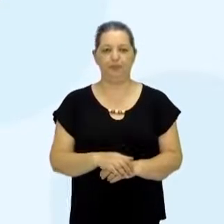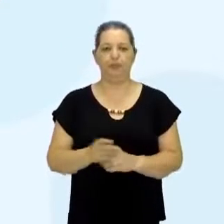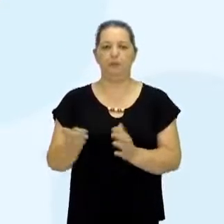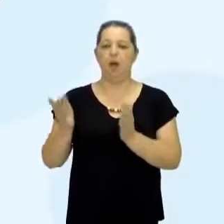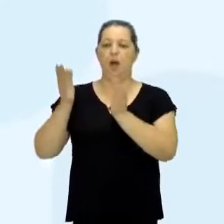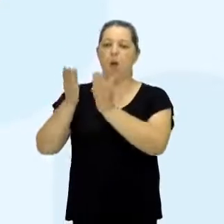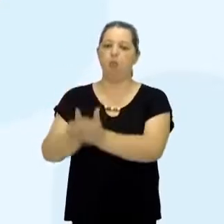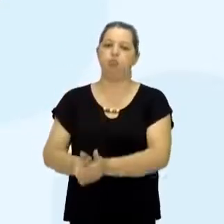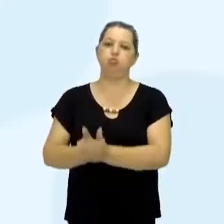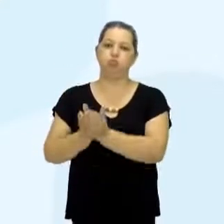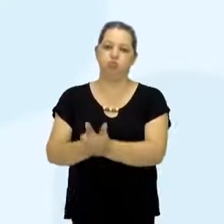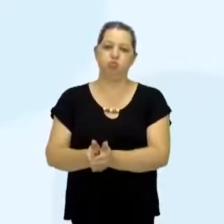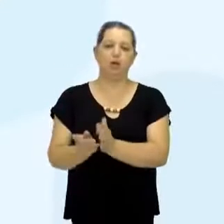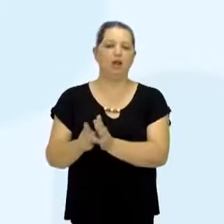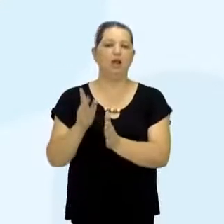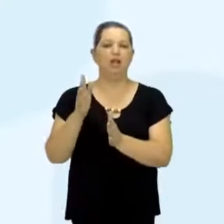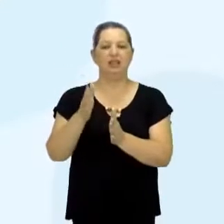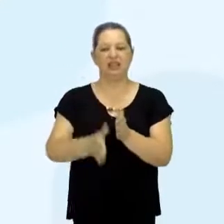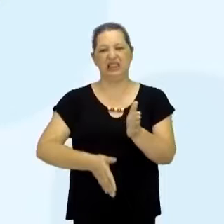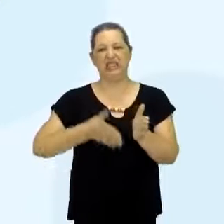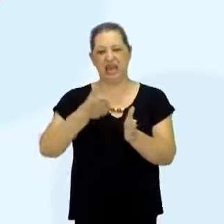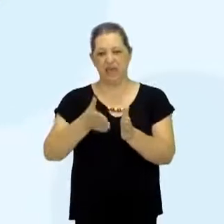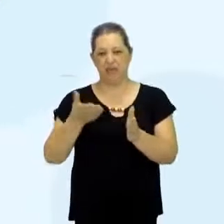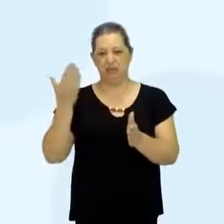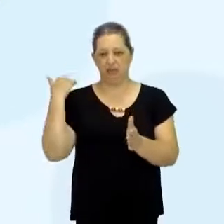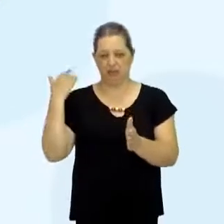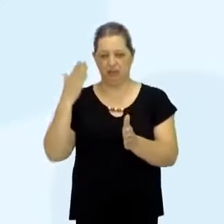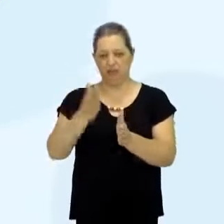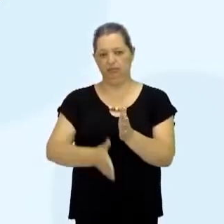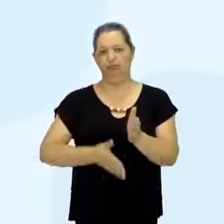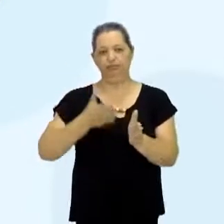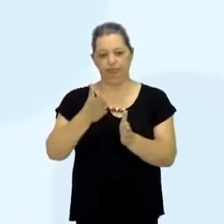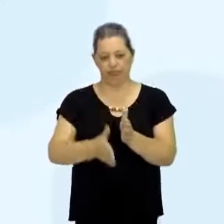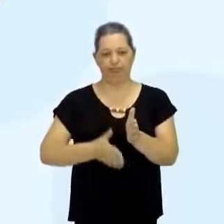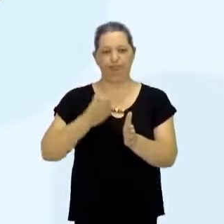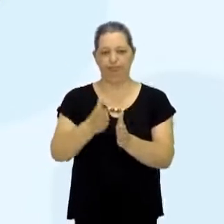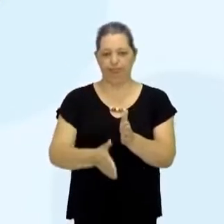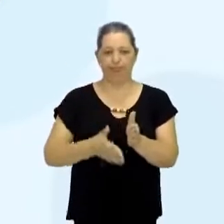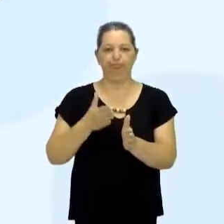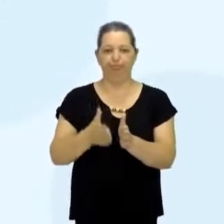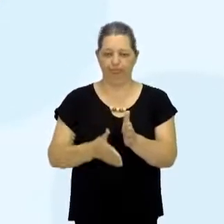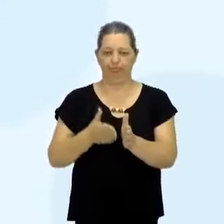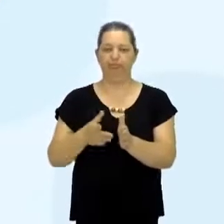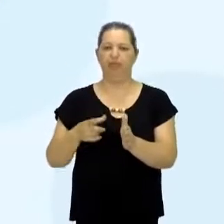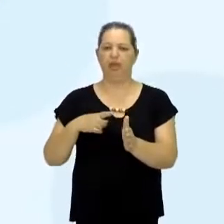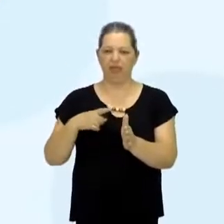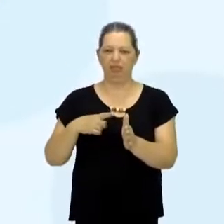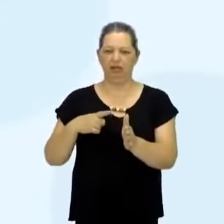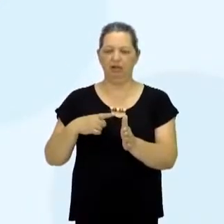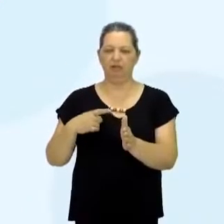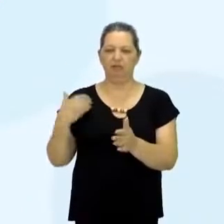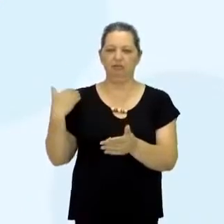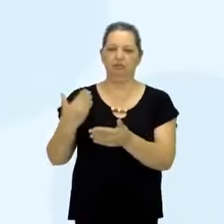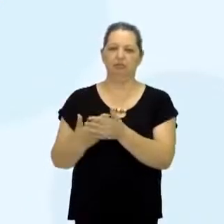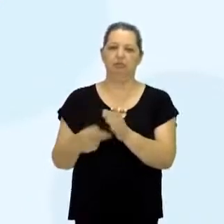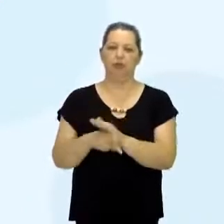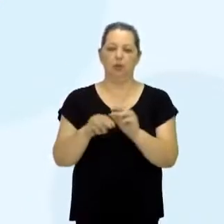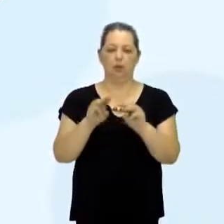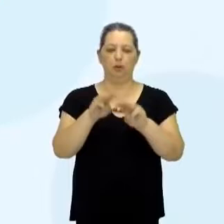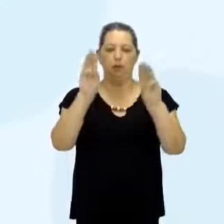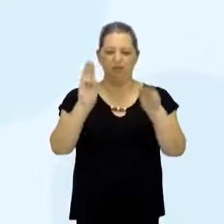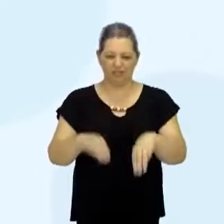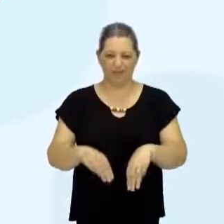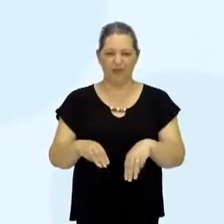Santos, naquela época era ferrovia, né? A gente não pode esquecer isso. Eles pegavam um trem, até hoje lá no Museu do Imigrante, para quem não conhece,